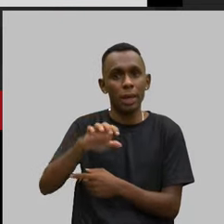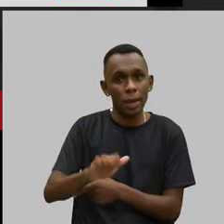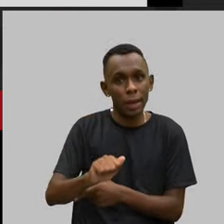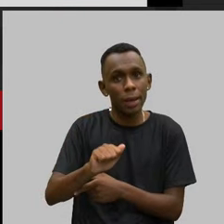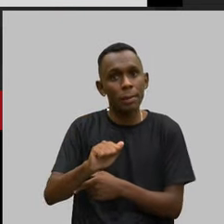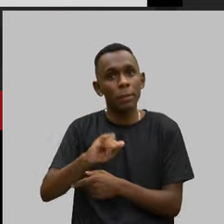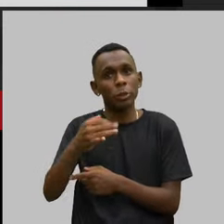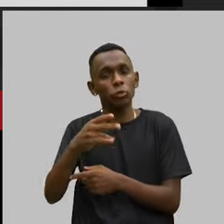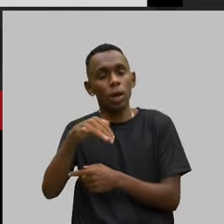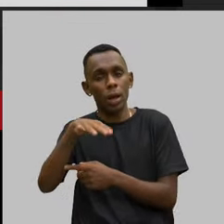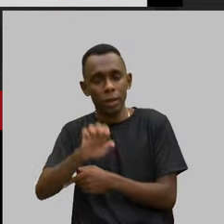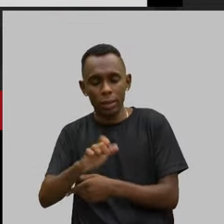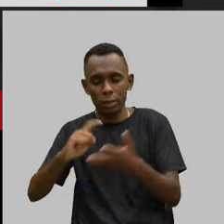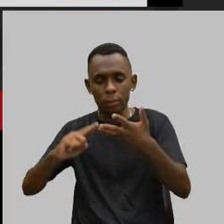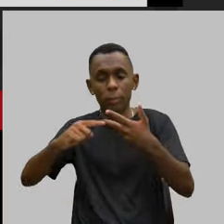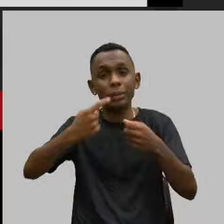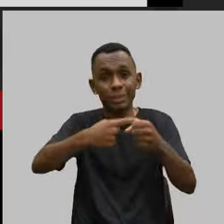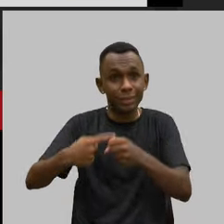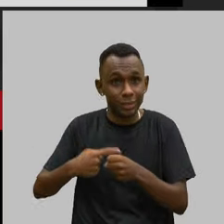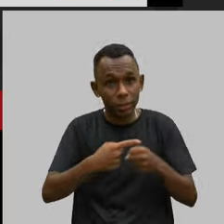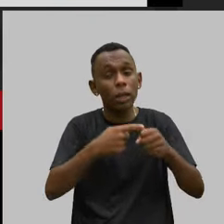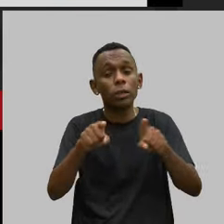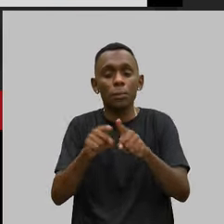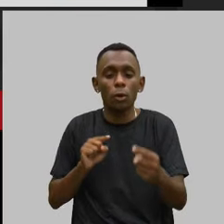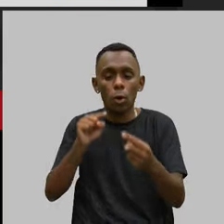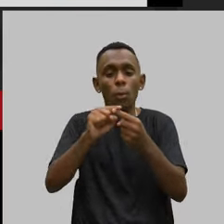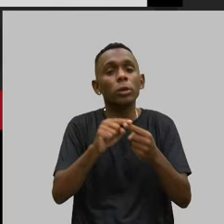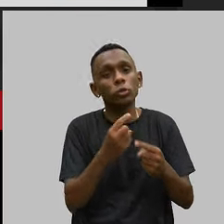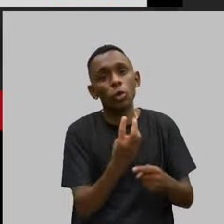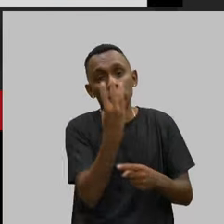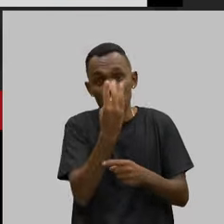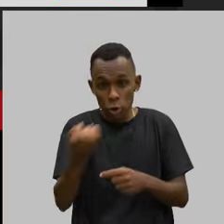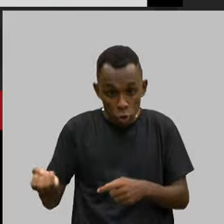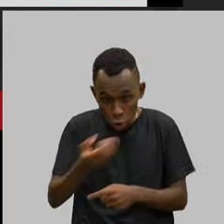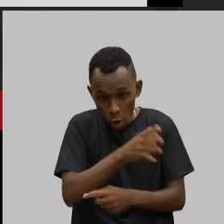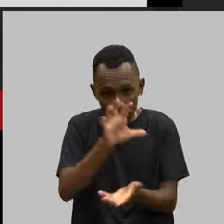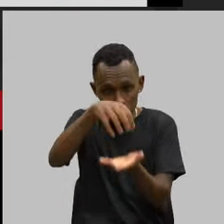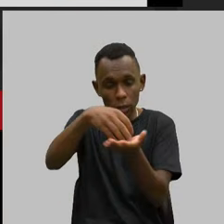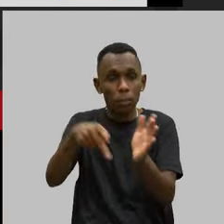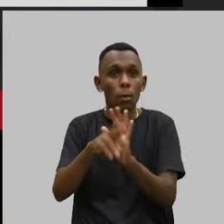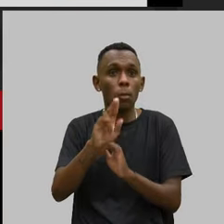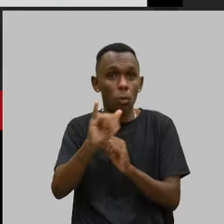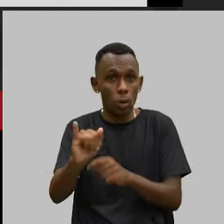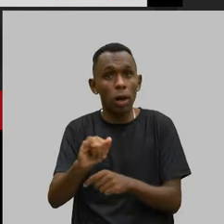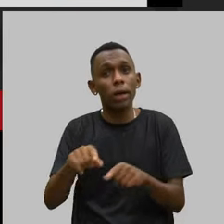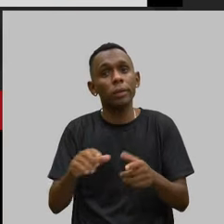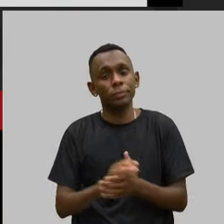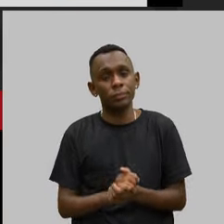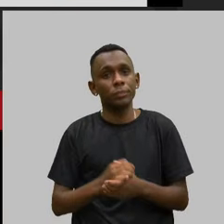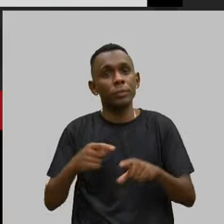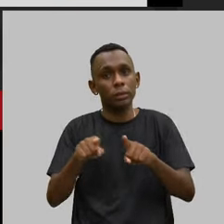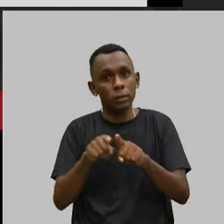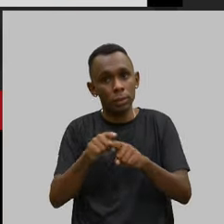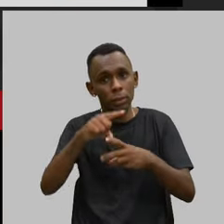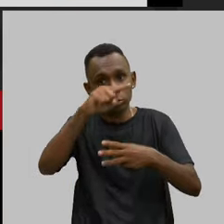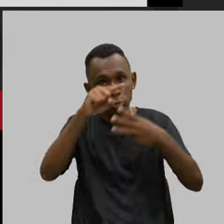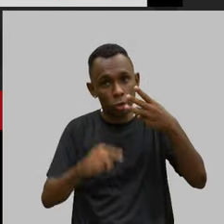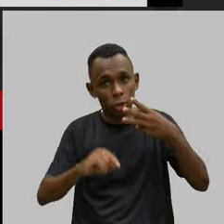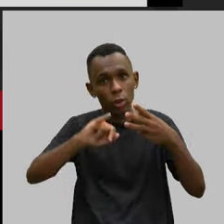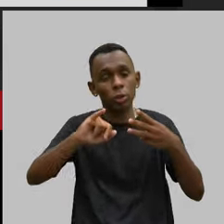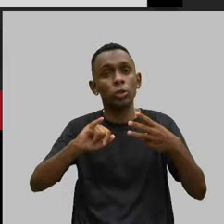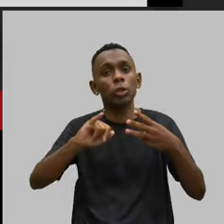até julho de 2024 mais três três inaugurações aai de João Molevade aai de extrema